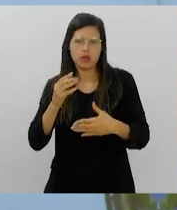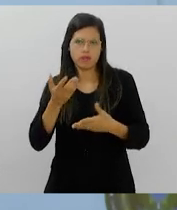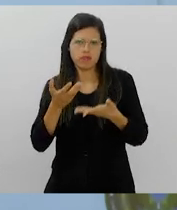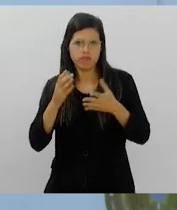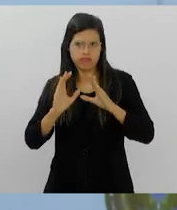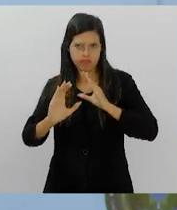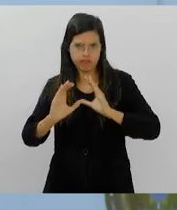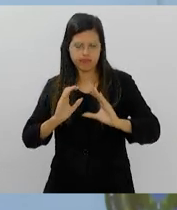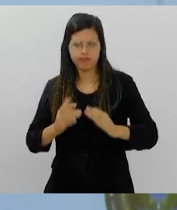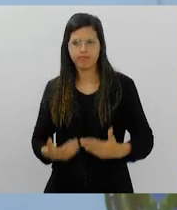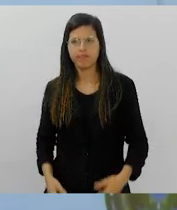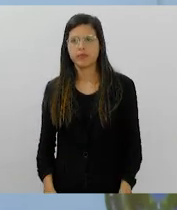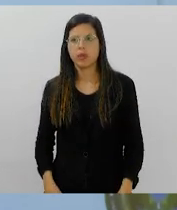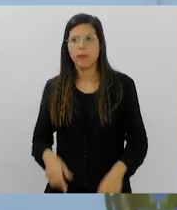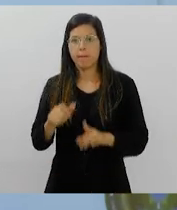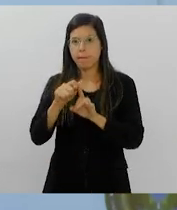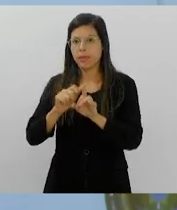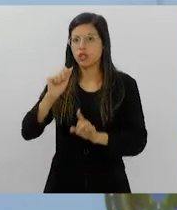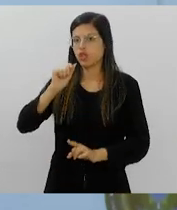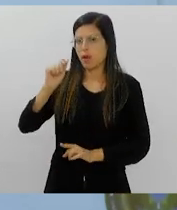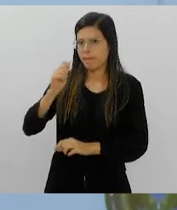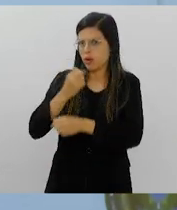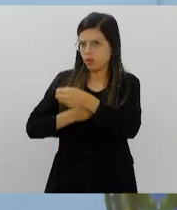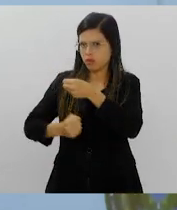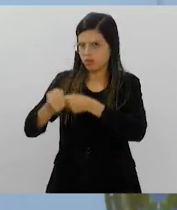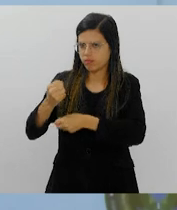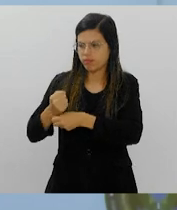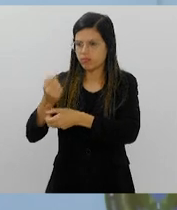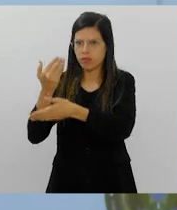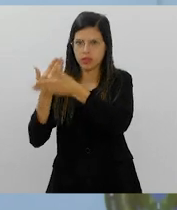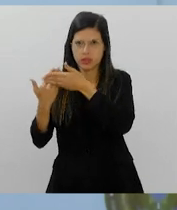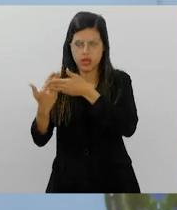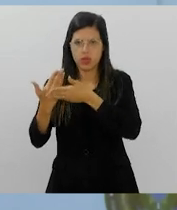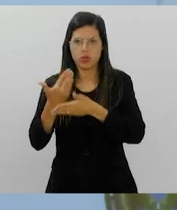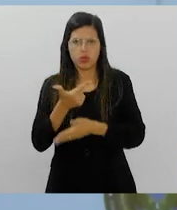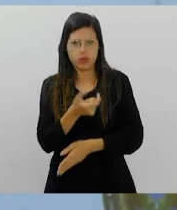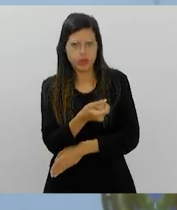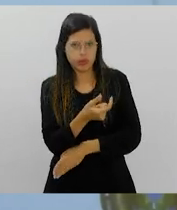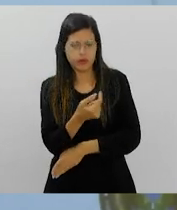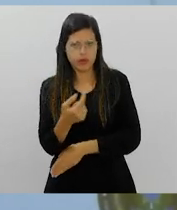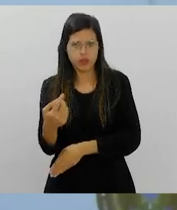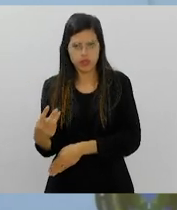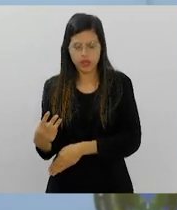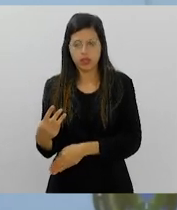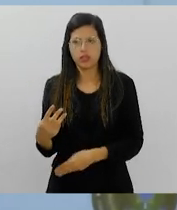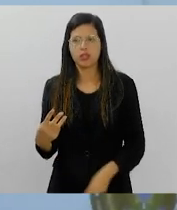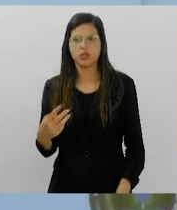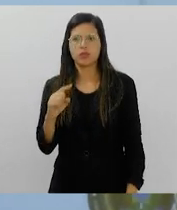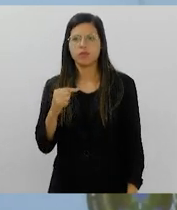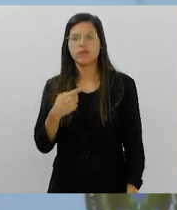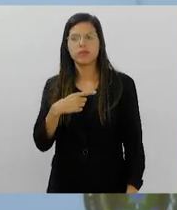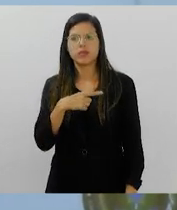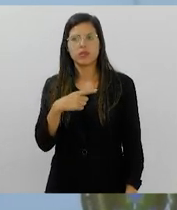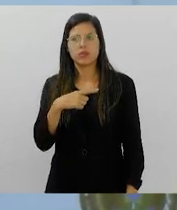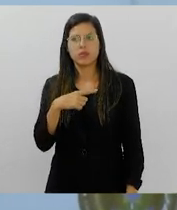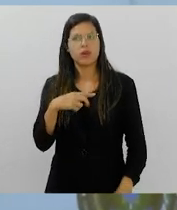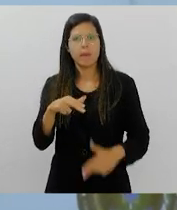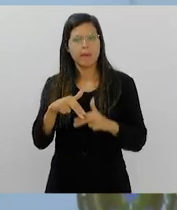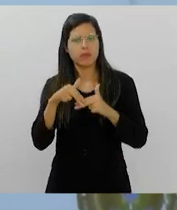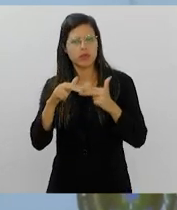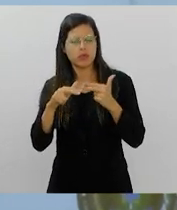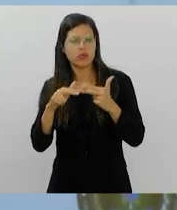No mês de abril do ano passado, nós tivemos, em decorrência desse efeito